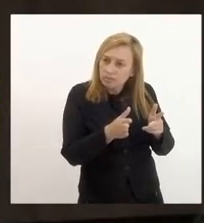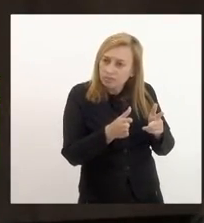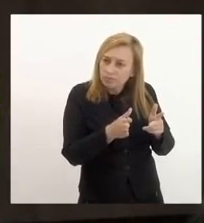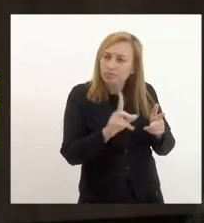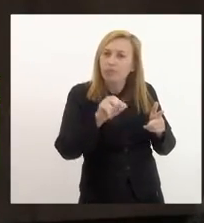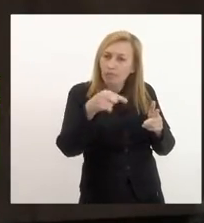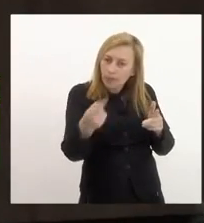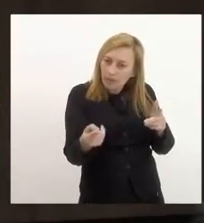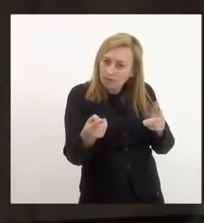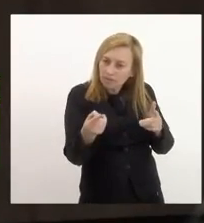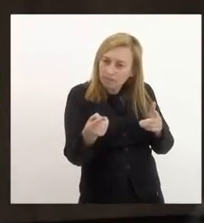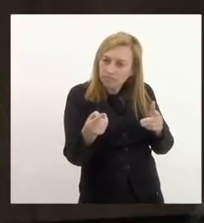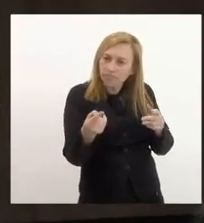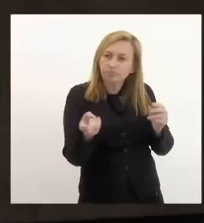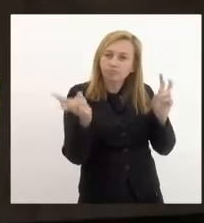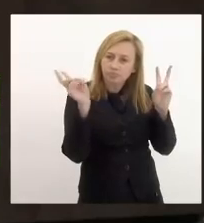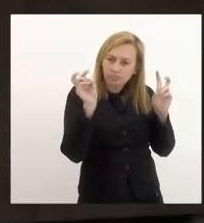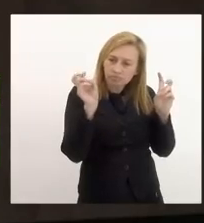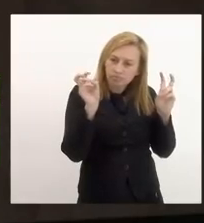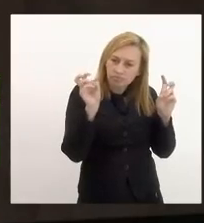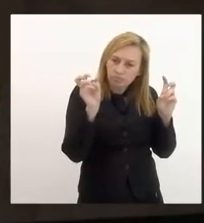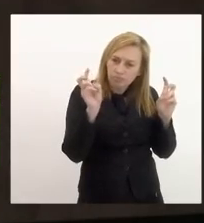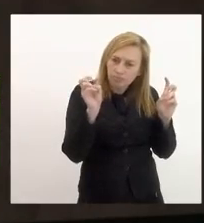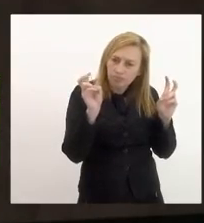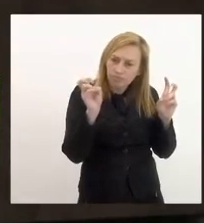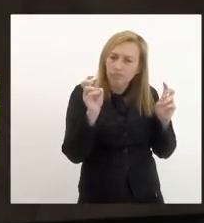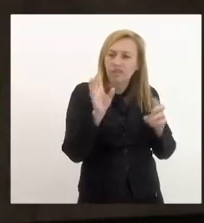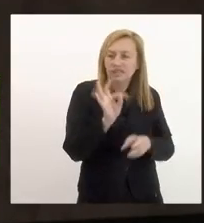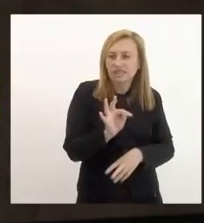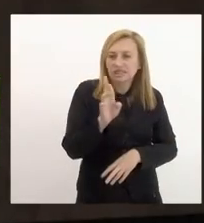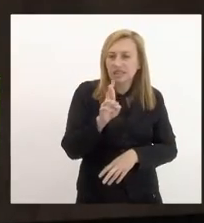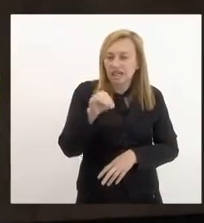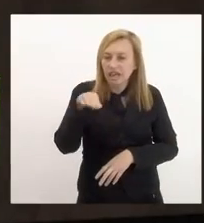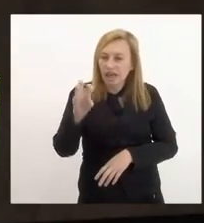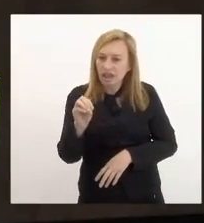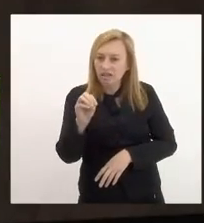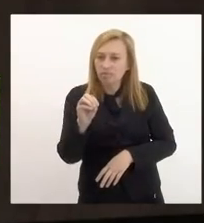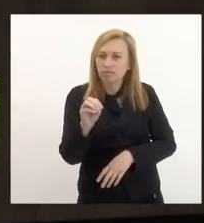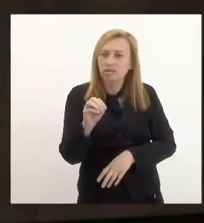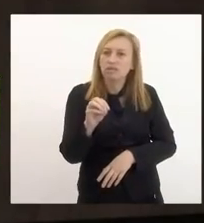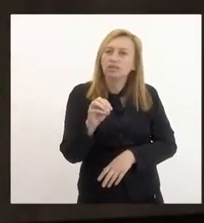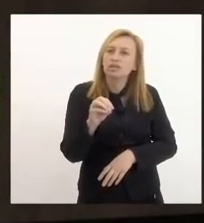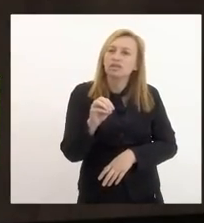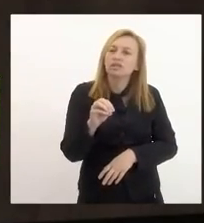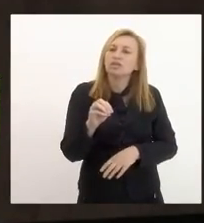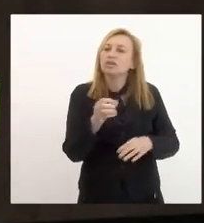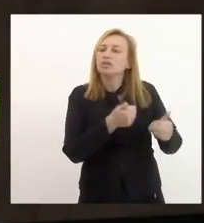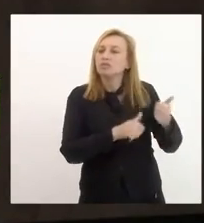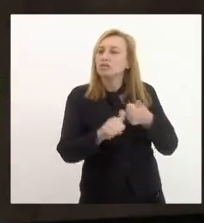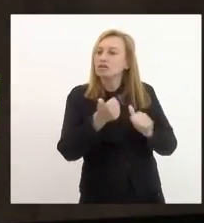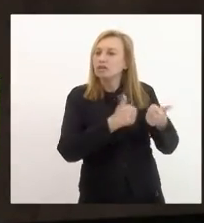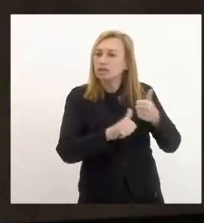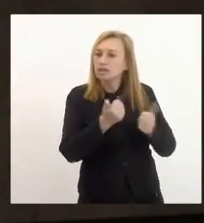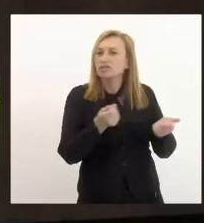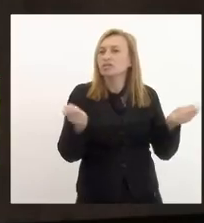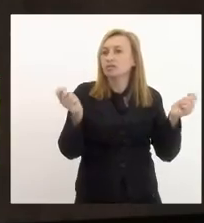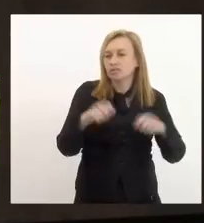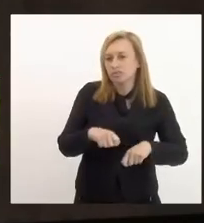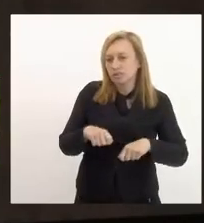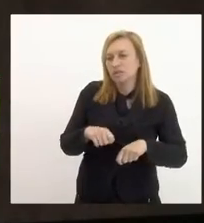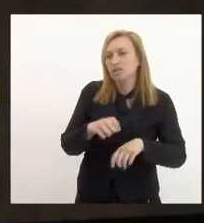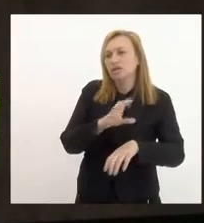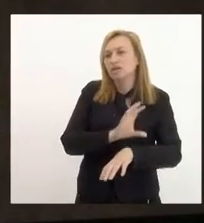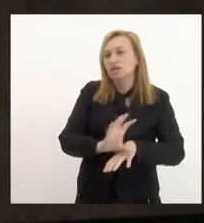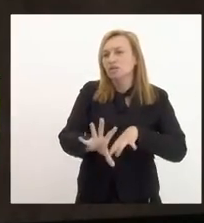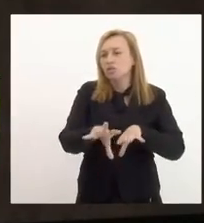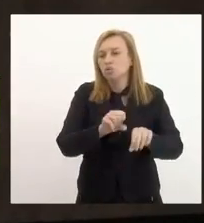já é pô o critério não sol obesidade do tempo triênio e quinquênio por avaliações de capacitação